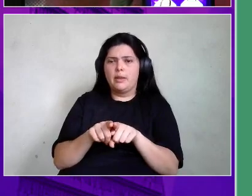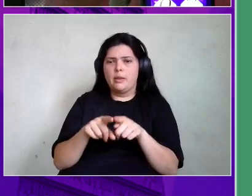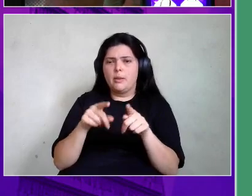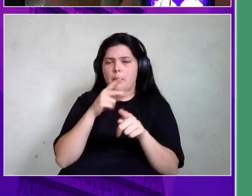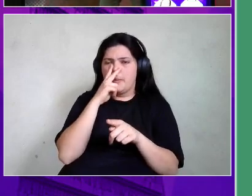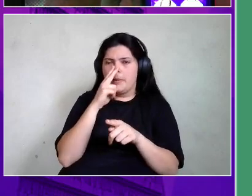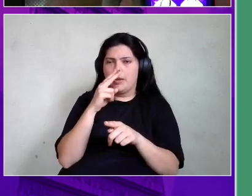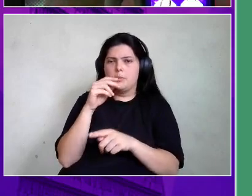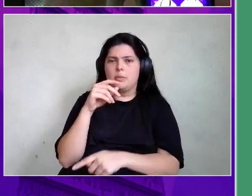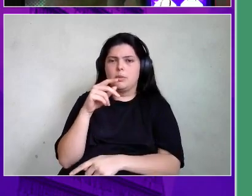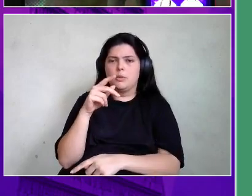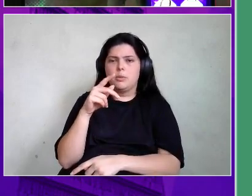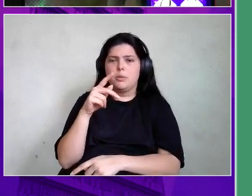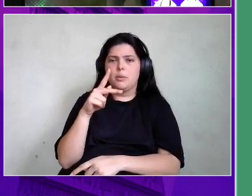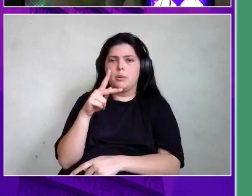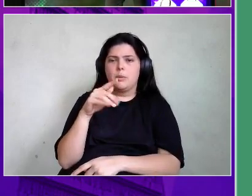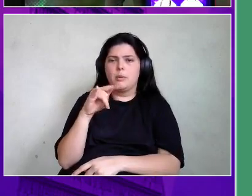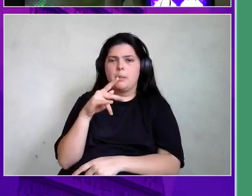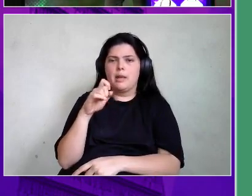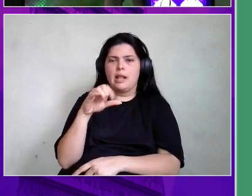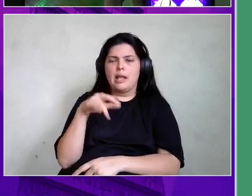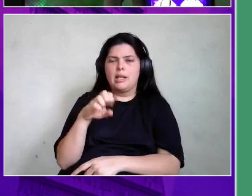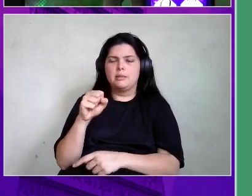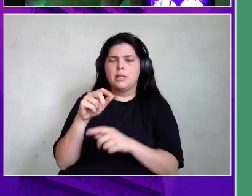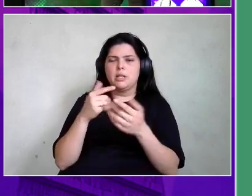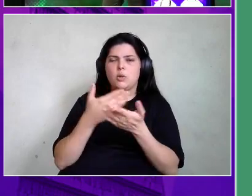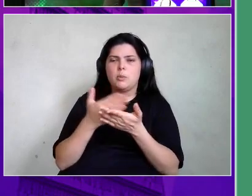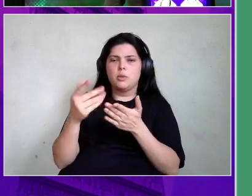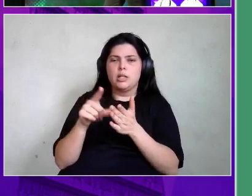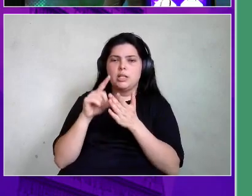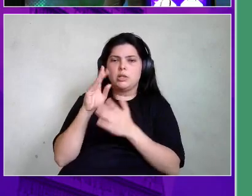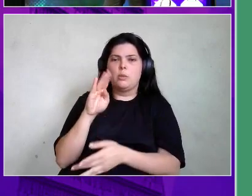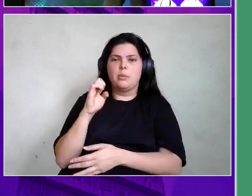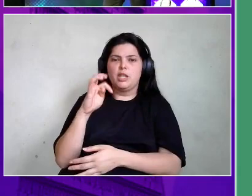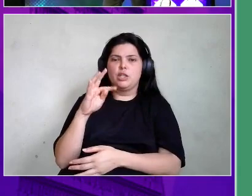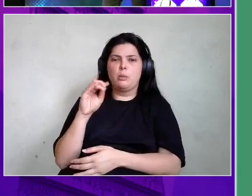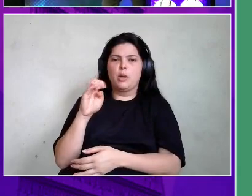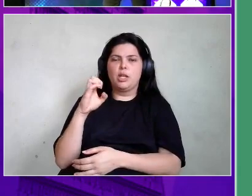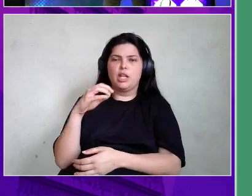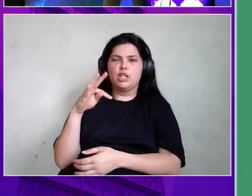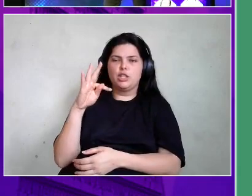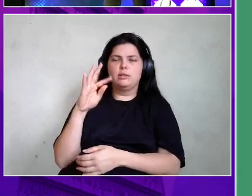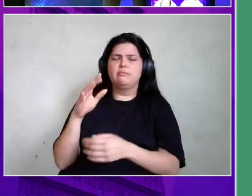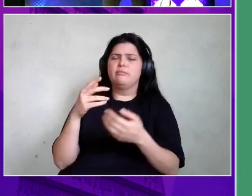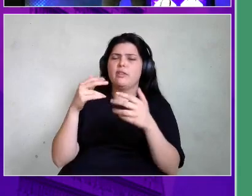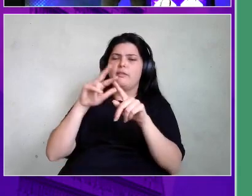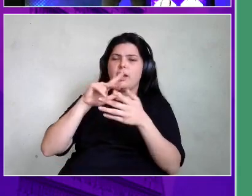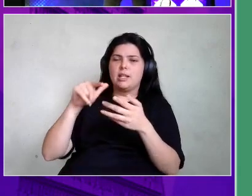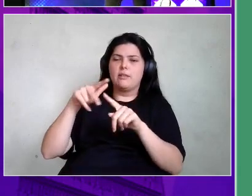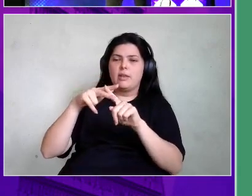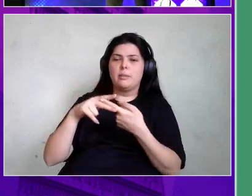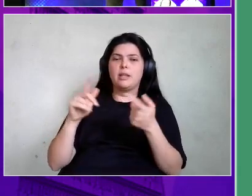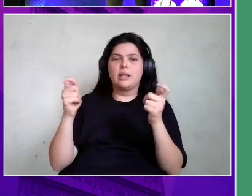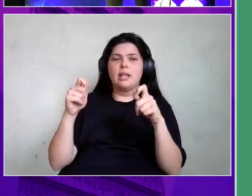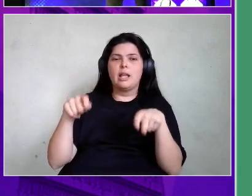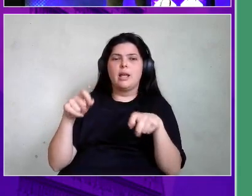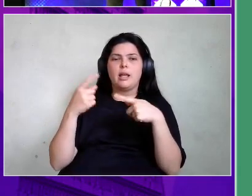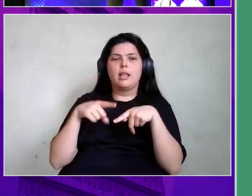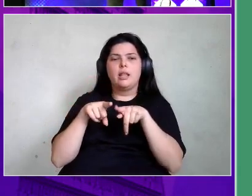mas ele nasceu antes do próprio Bitbucket, né? Então, tu vê que a gente tem várias ferramentas que permitem essa questão de implementar